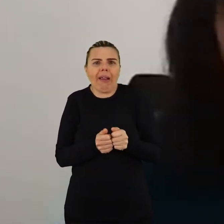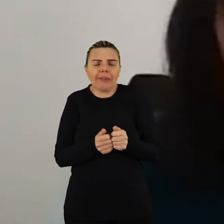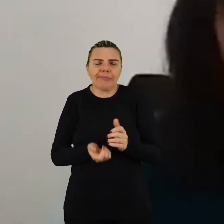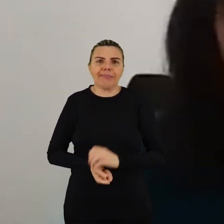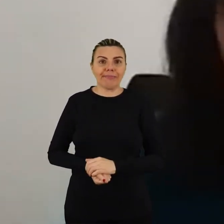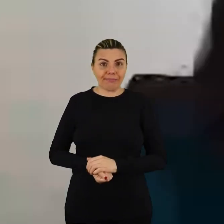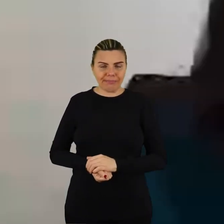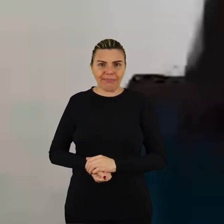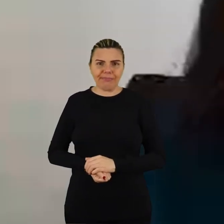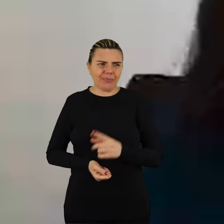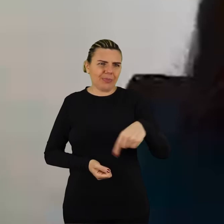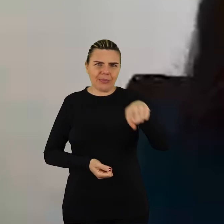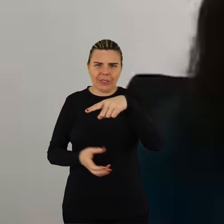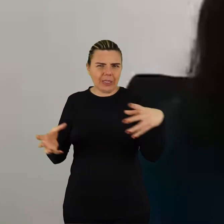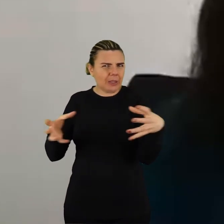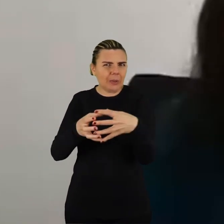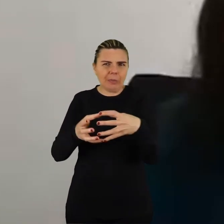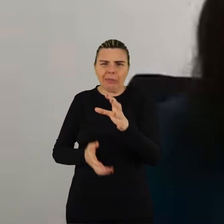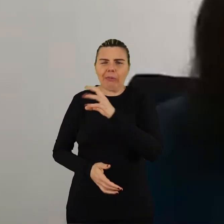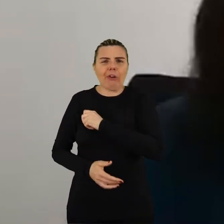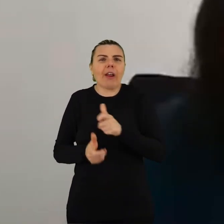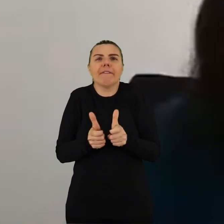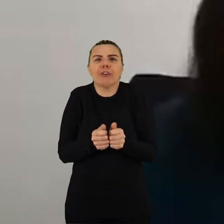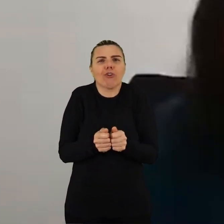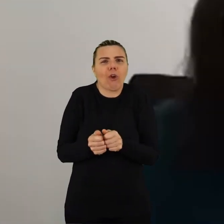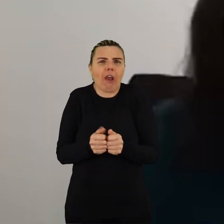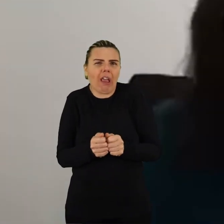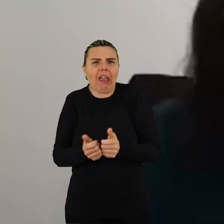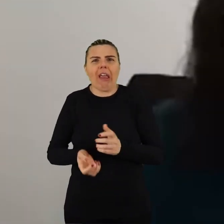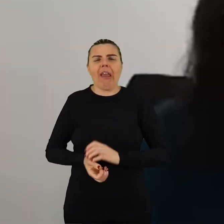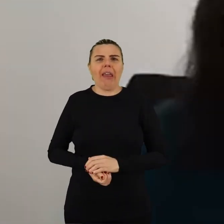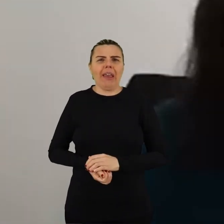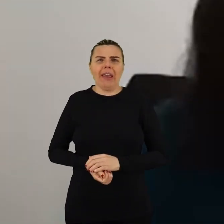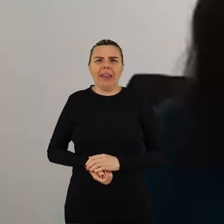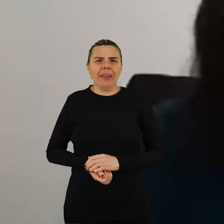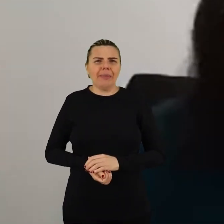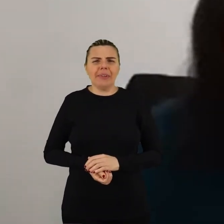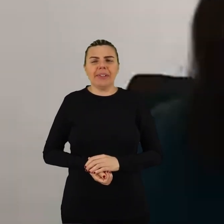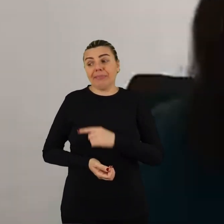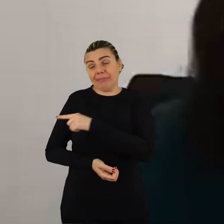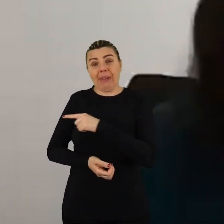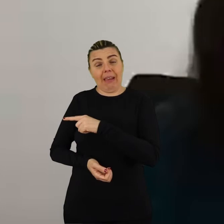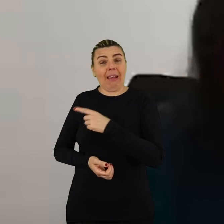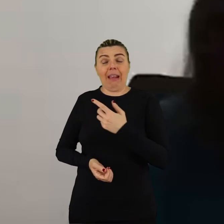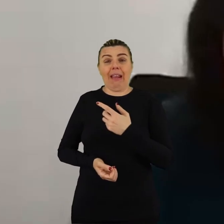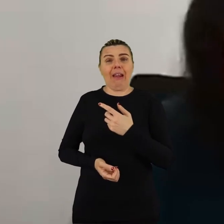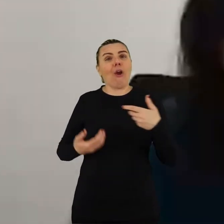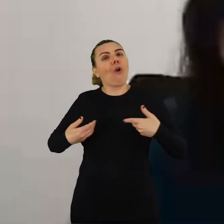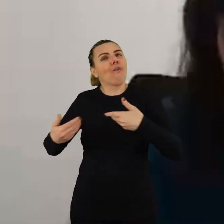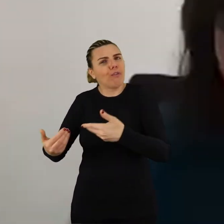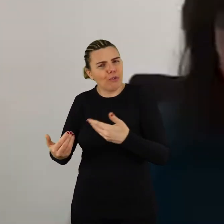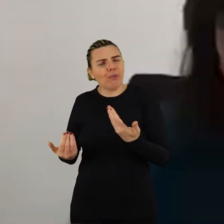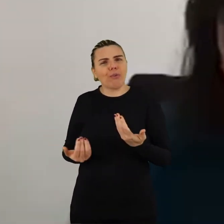rosto, aperta os Eles lábios, chateada. jogavam um jogo de videogame e o André me